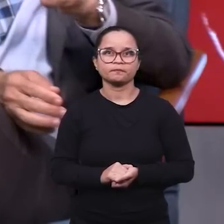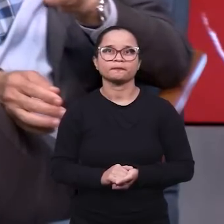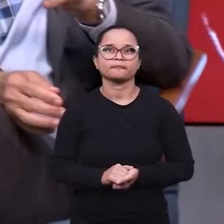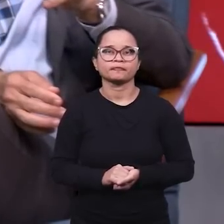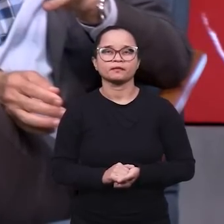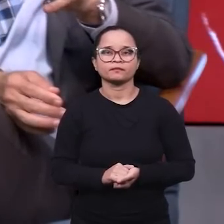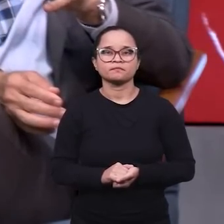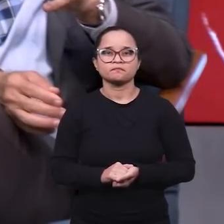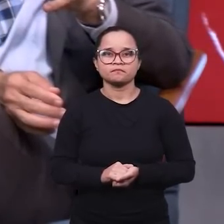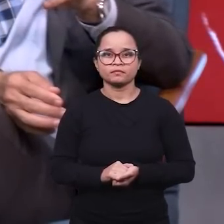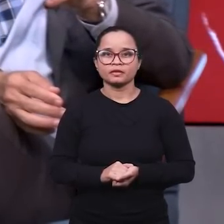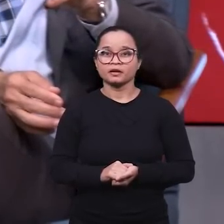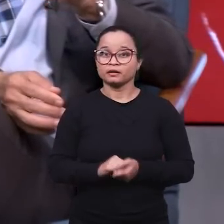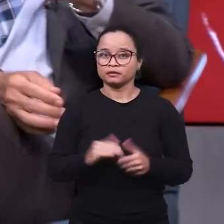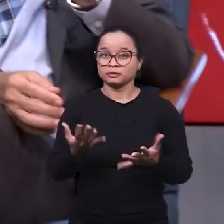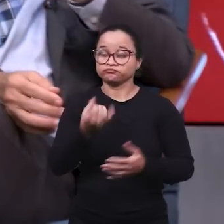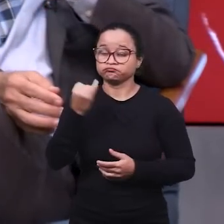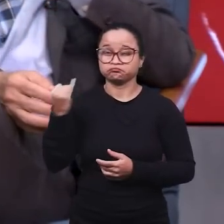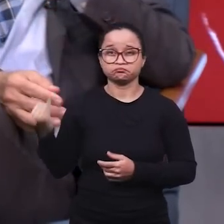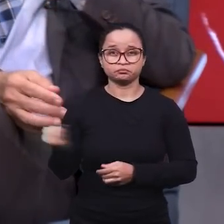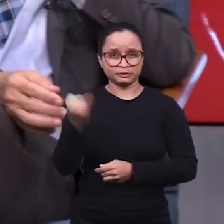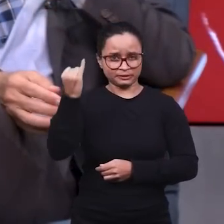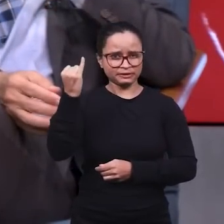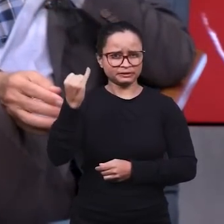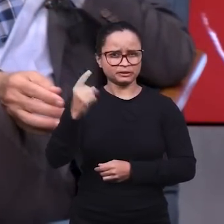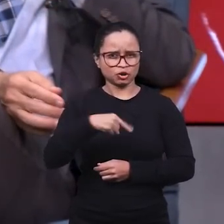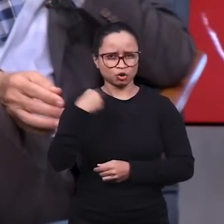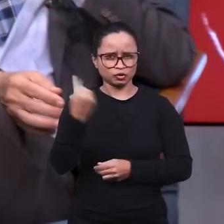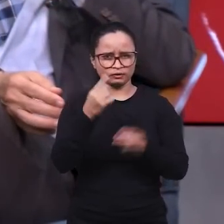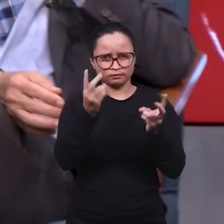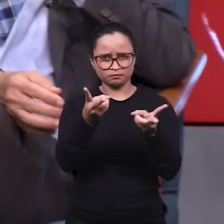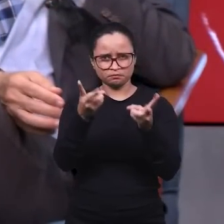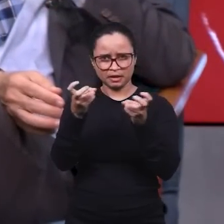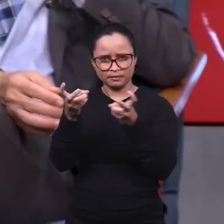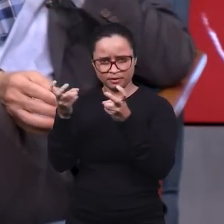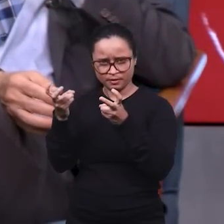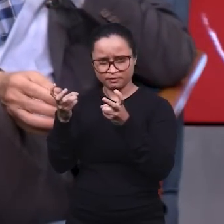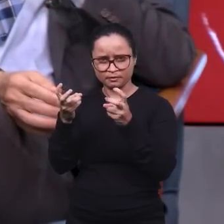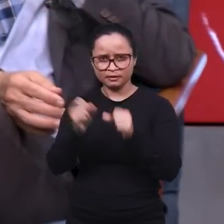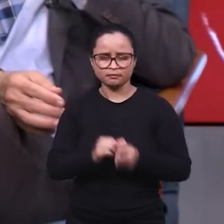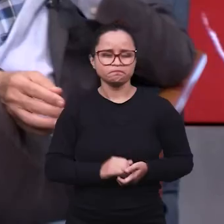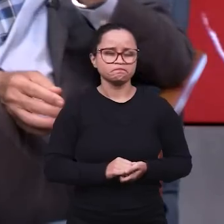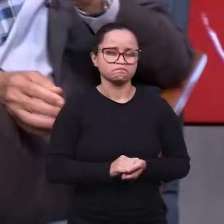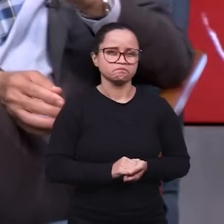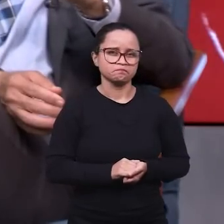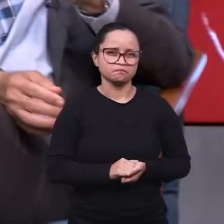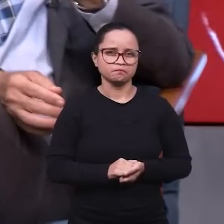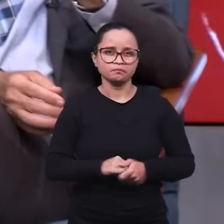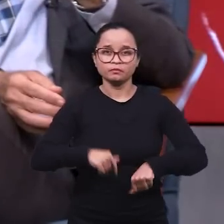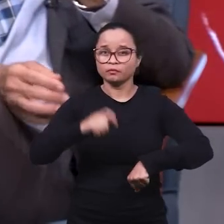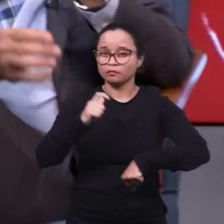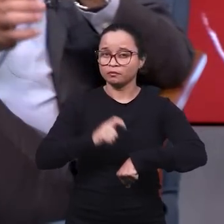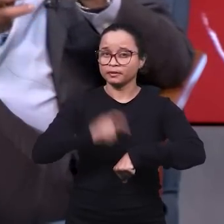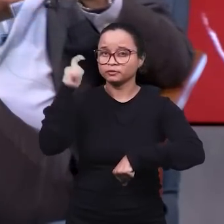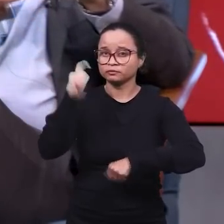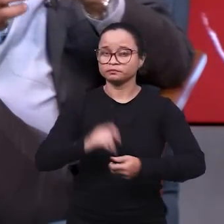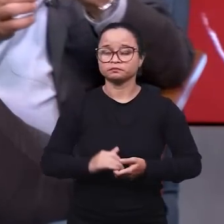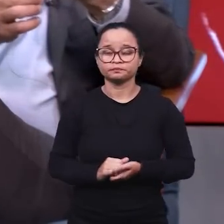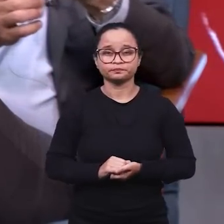Isso é tão importante nós observarmos que quando